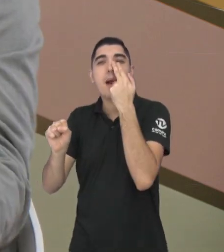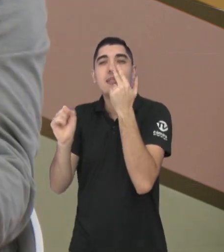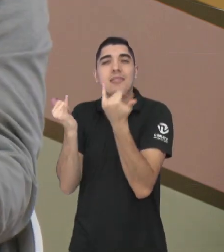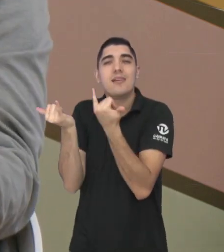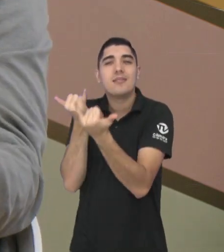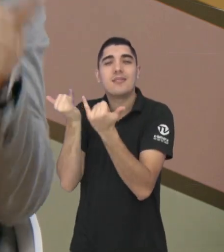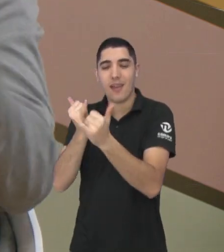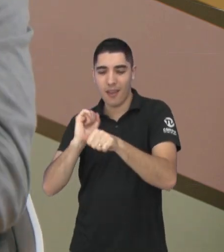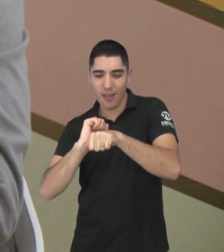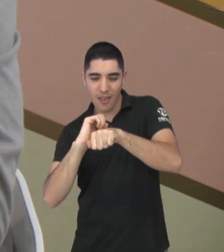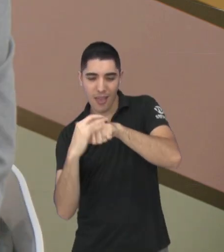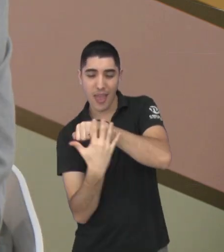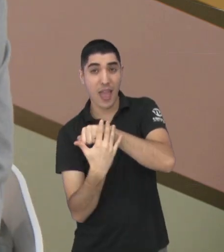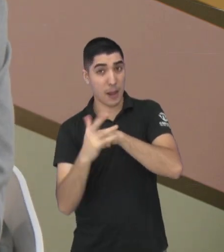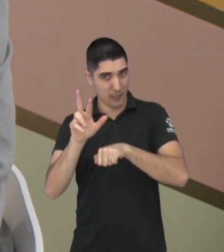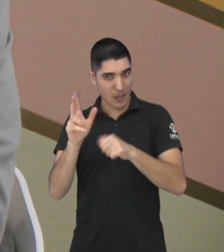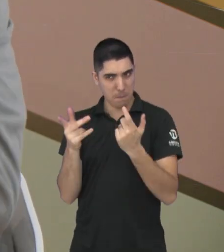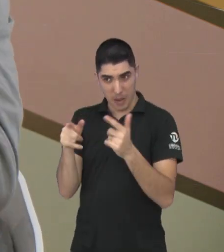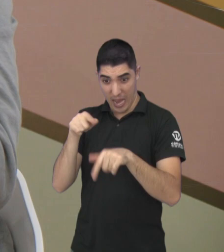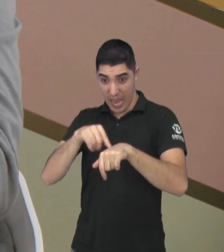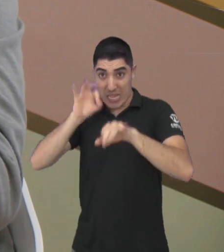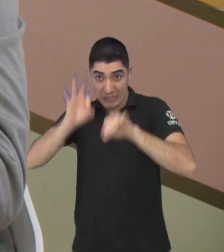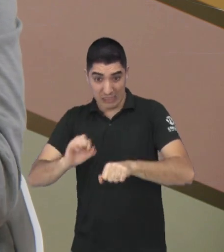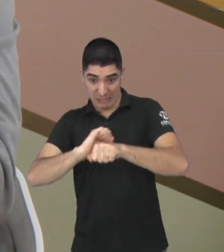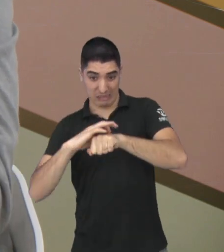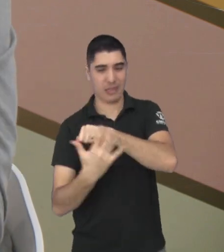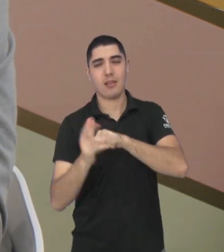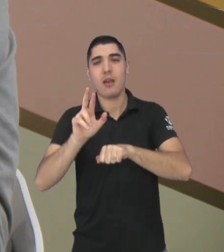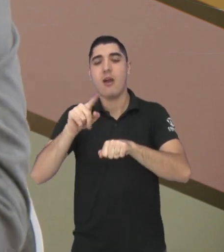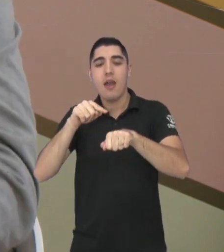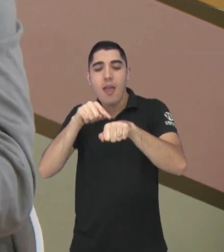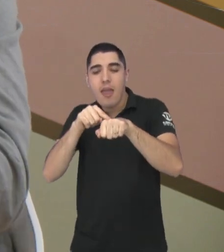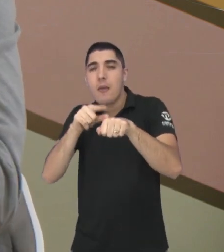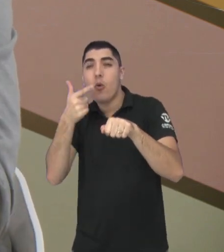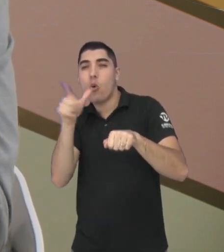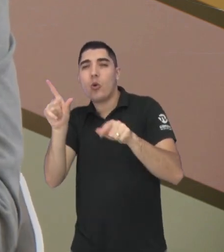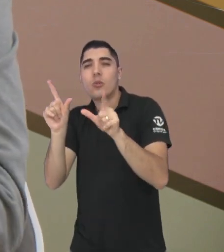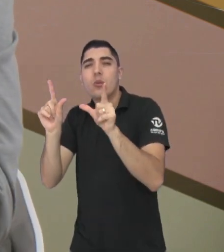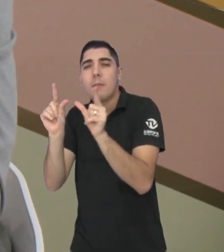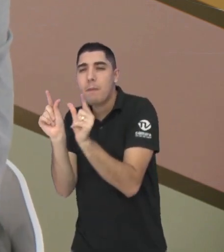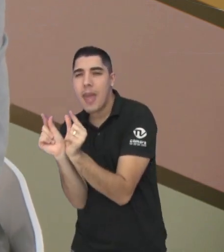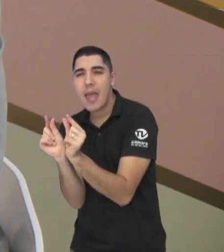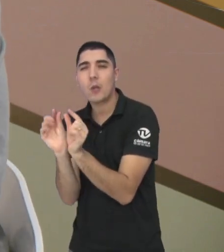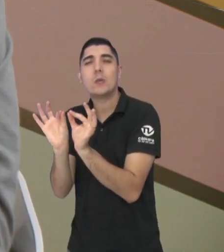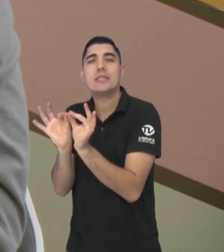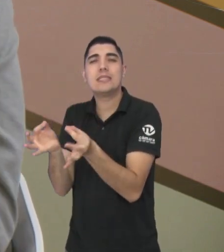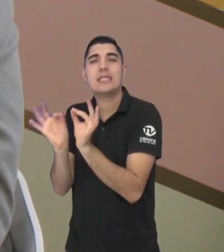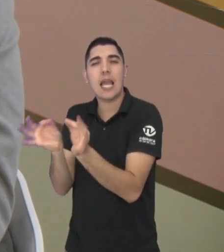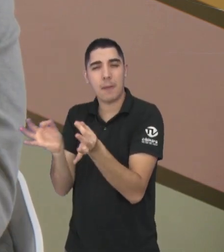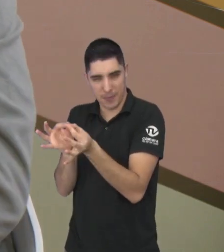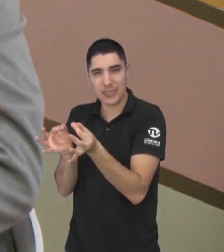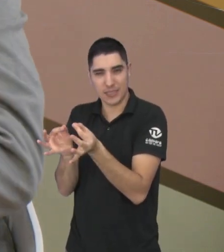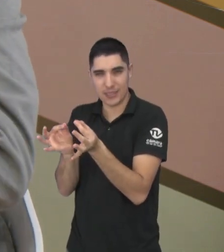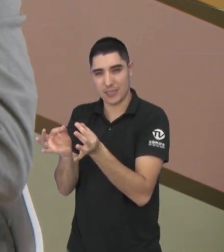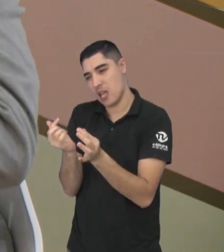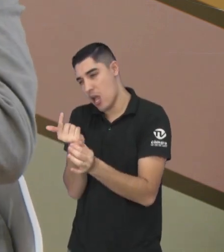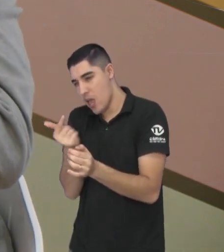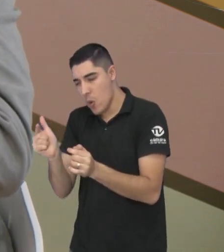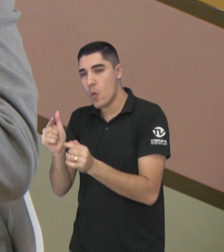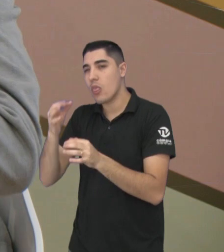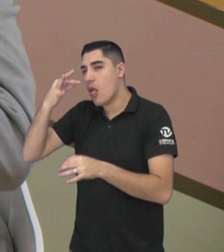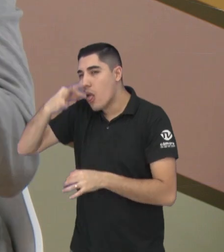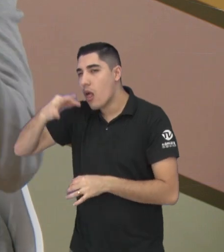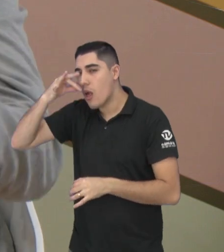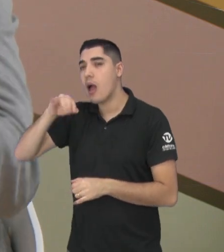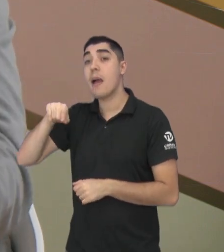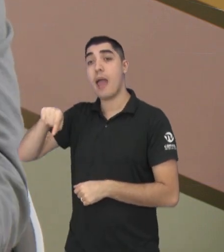eles sempre existiram, não esse da Covid-19, mas outros vírus menores, com efeitos muito menos intensos, mas